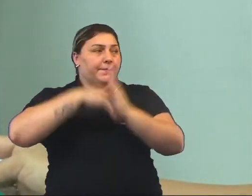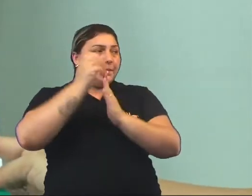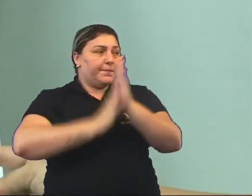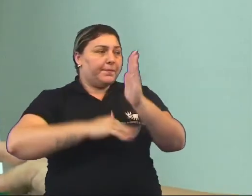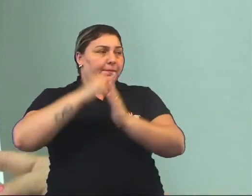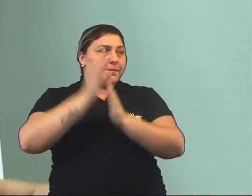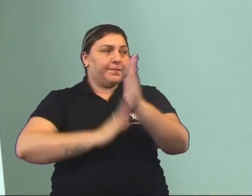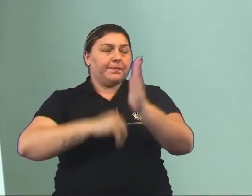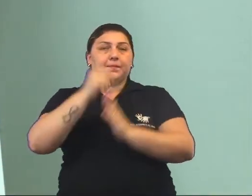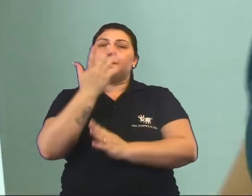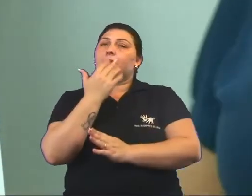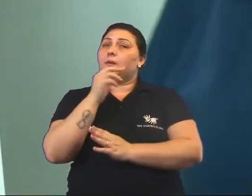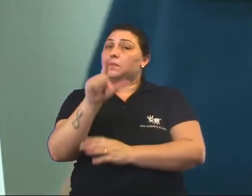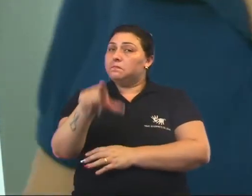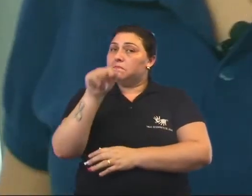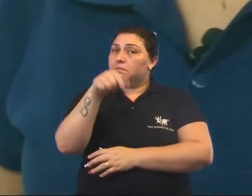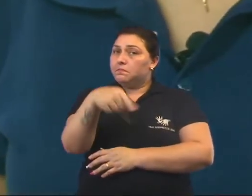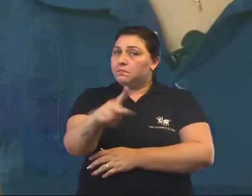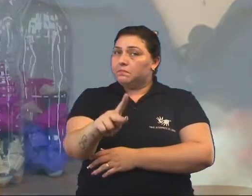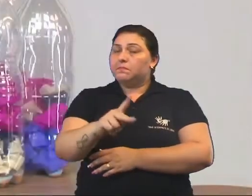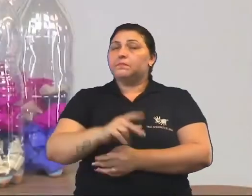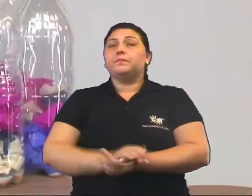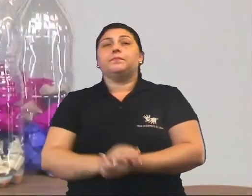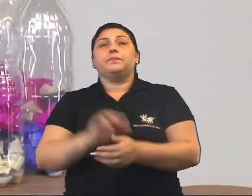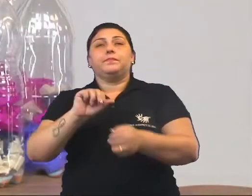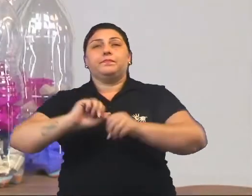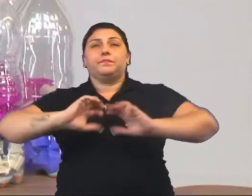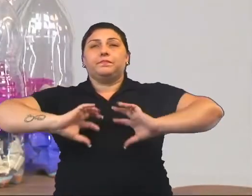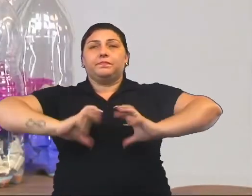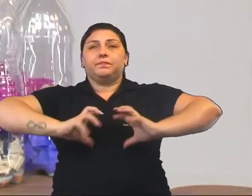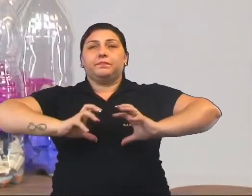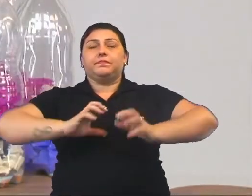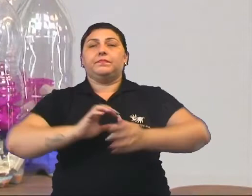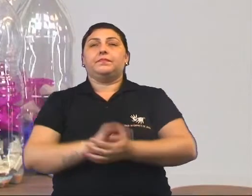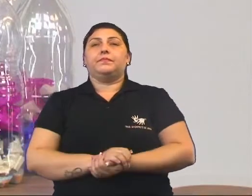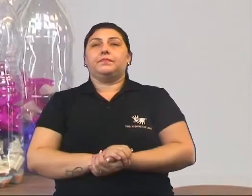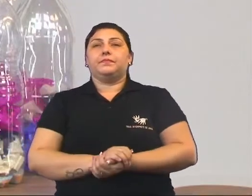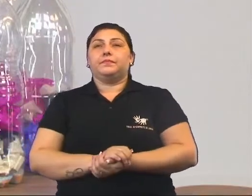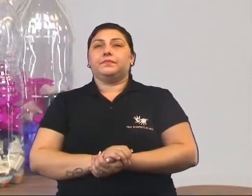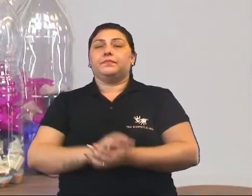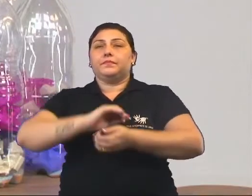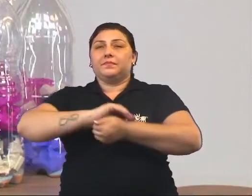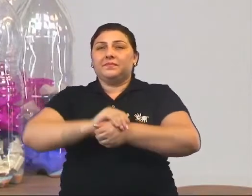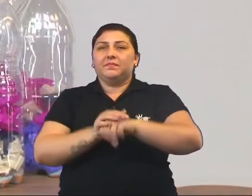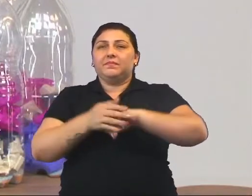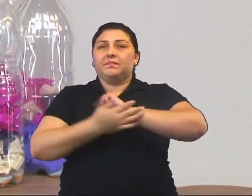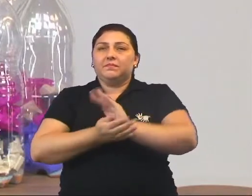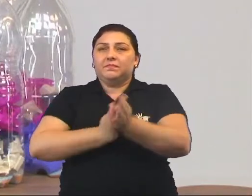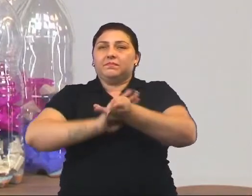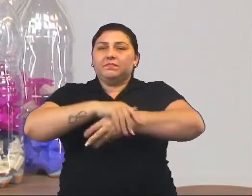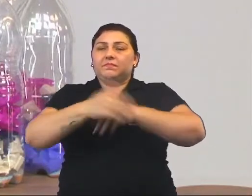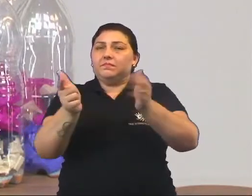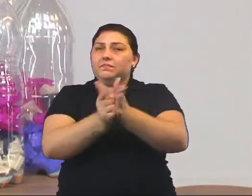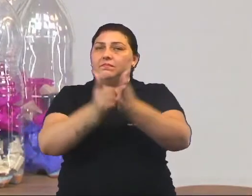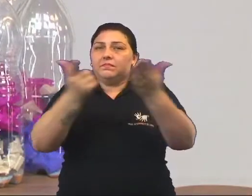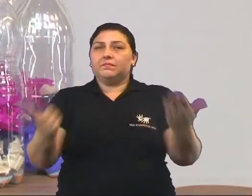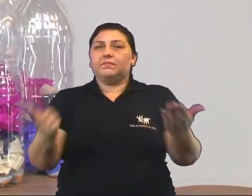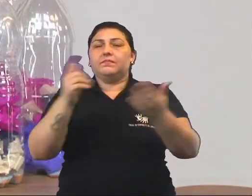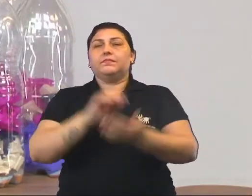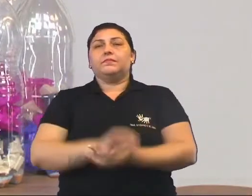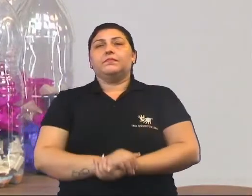com tinta da cor que preferir. Então, para fazer a bola, certo? Nós vamos amassar várias folhas de